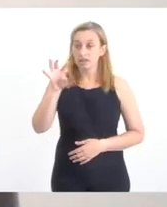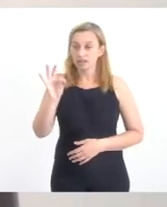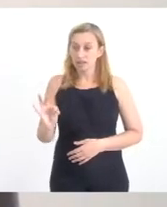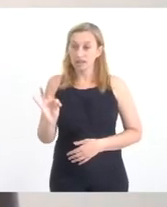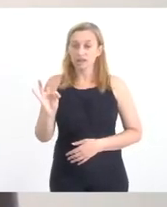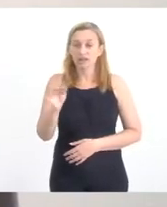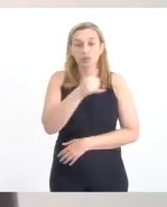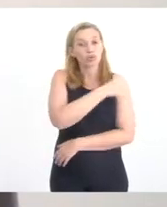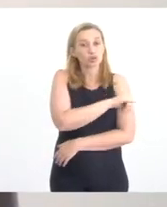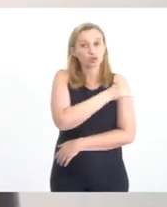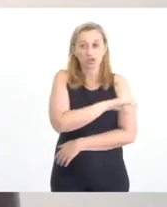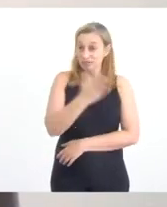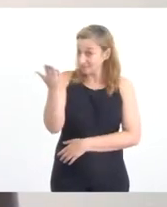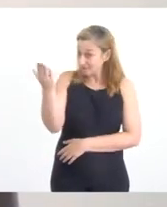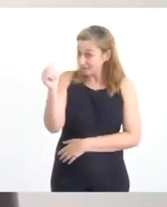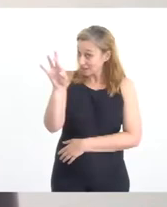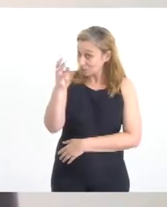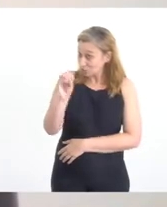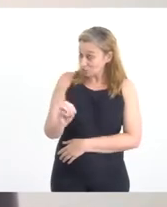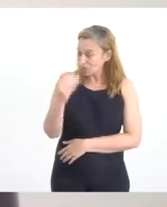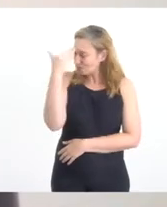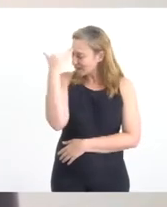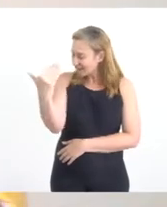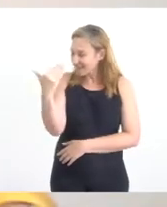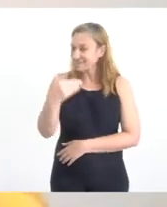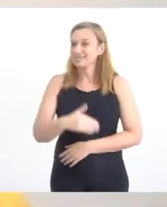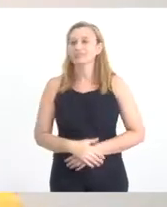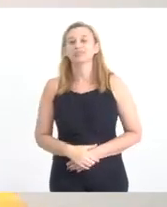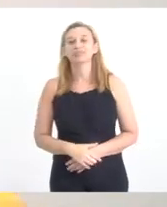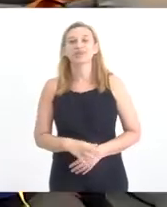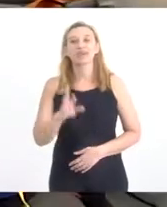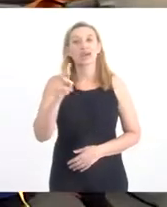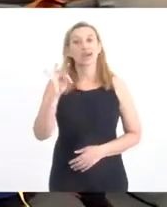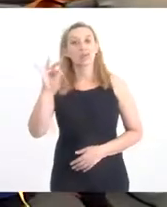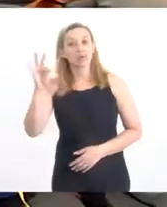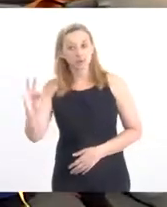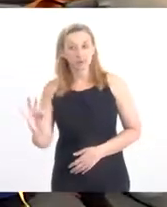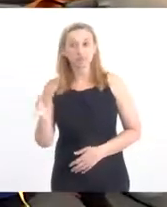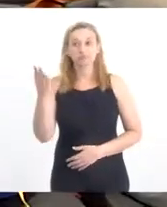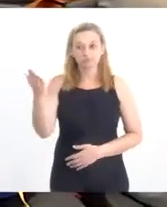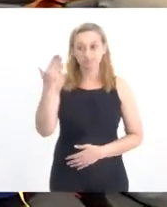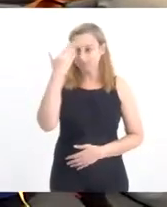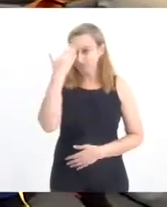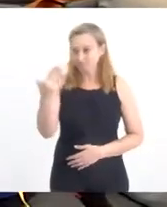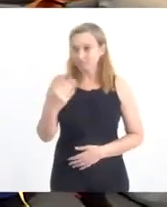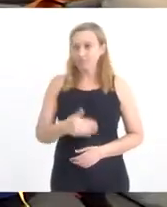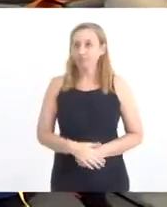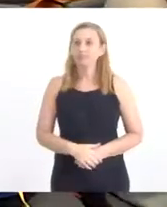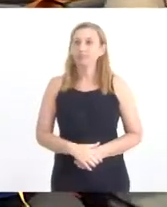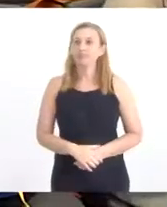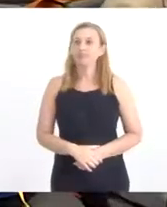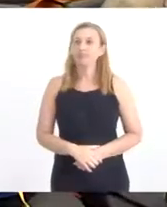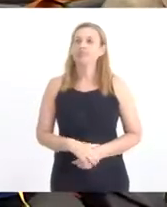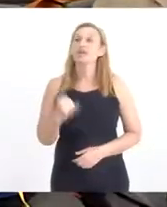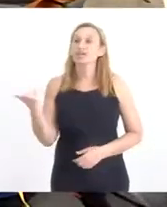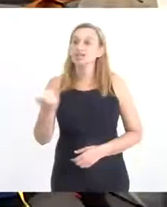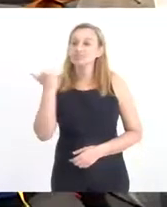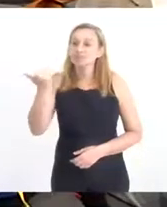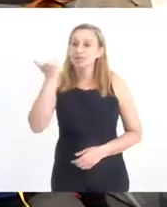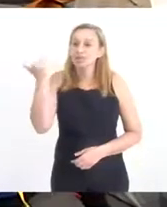de Janeiro Otoni Muito obrigado o hamon Muito obrigado é